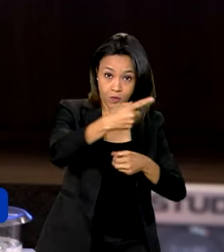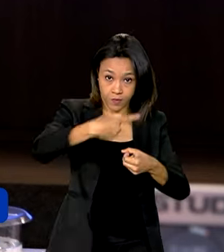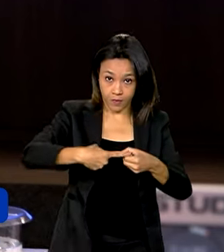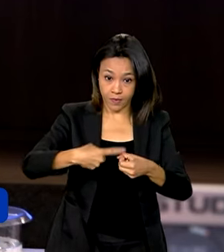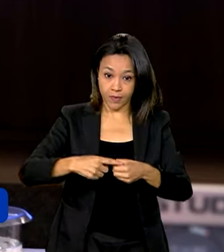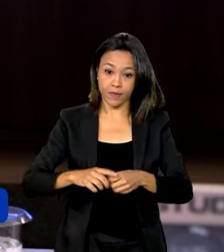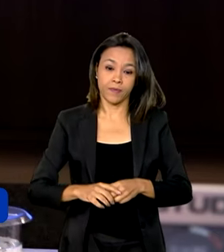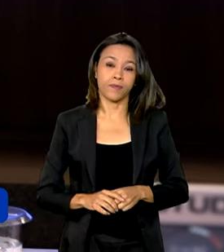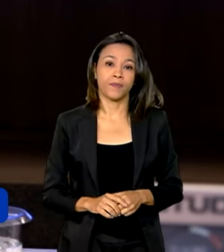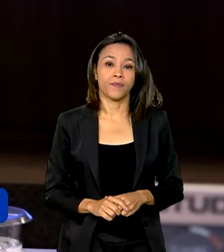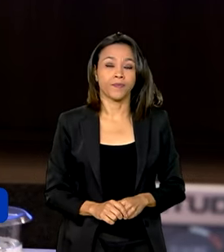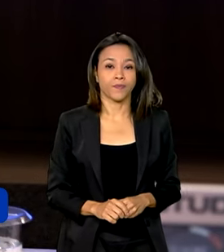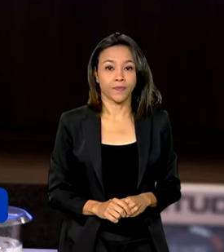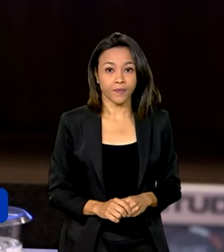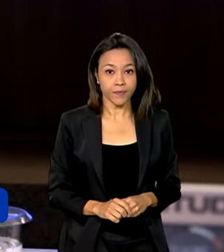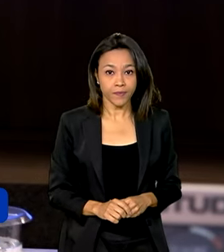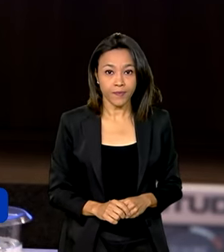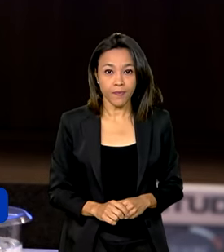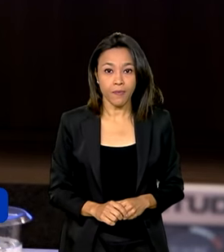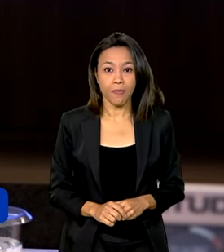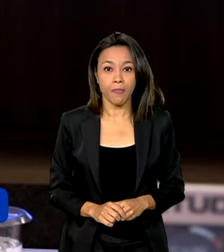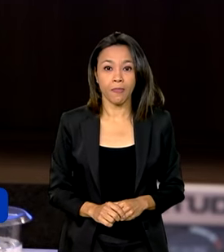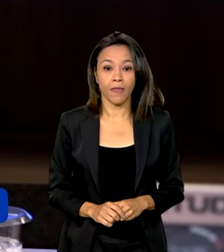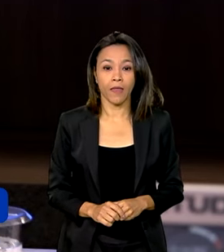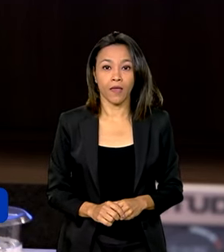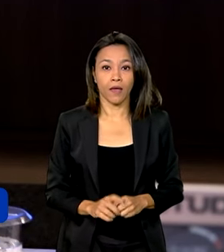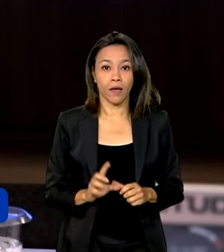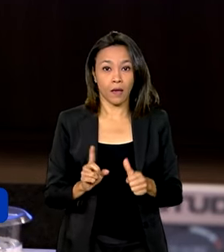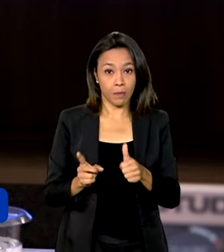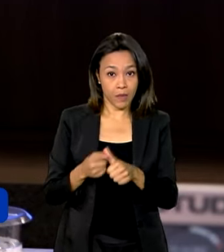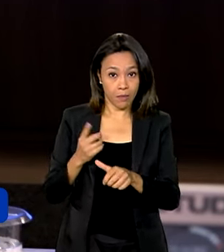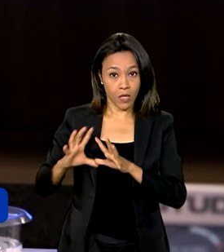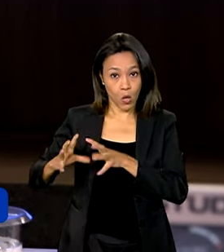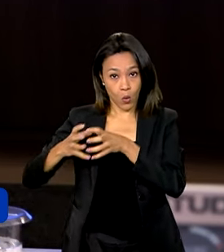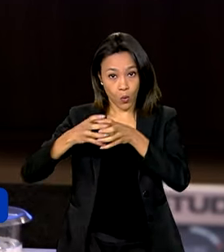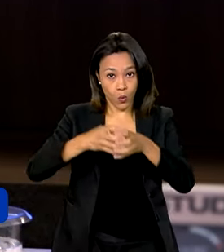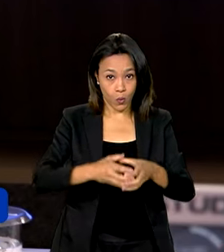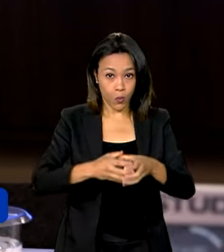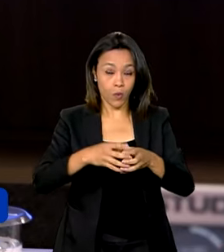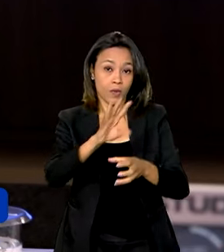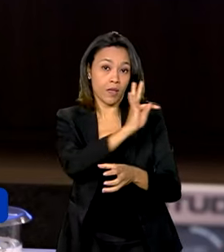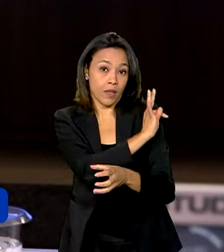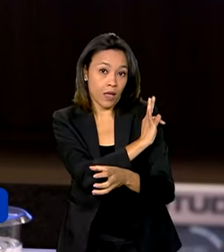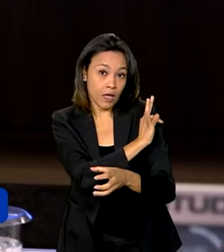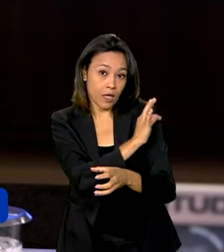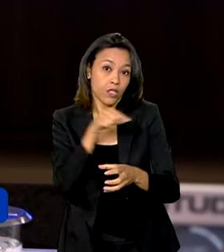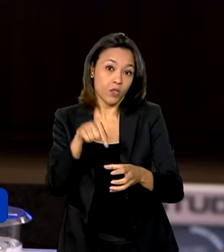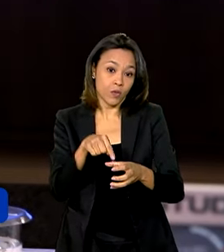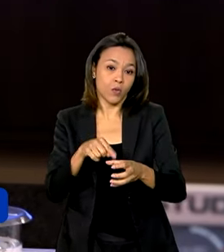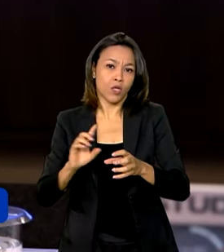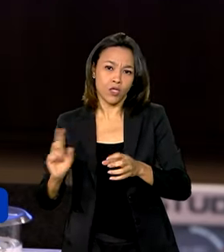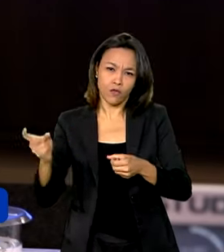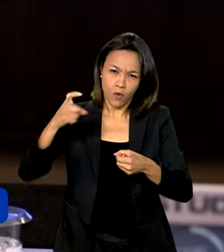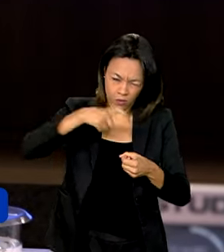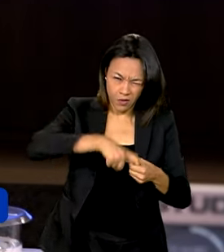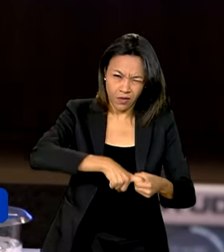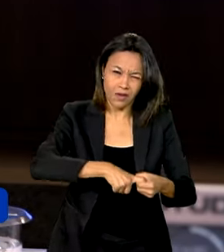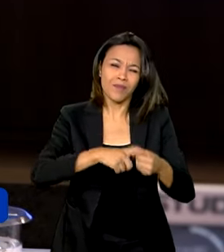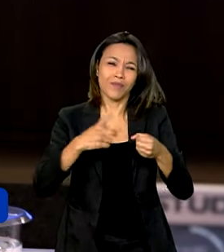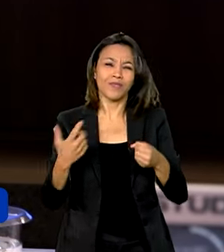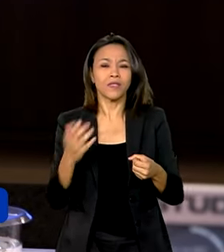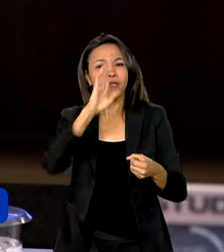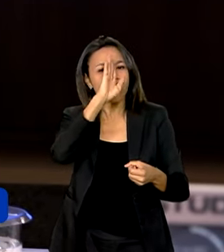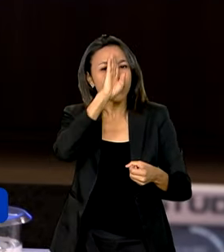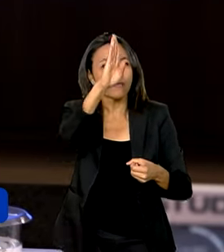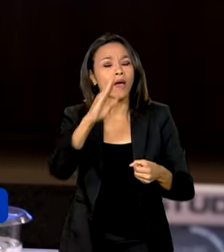comitê técnico assessor eh que é o comitê que nós retomamos com força no nosso governo são as